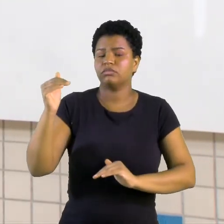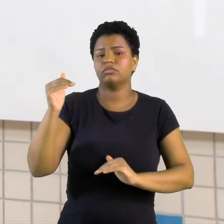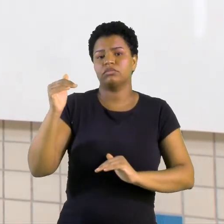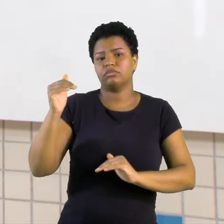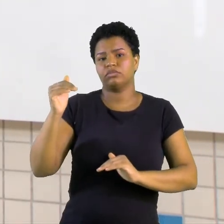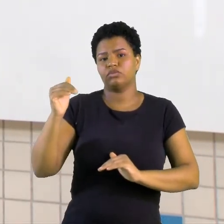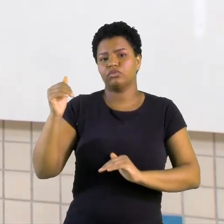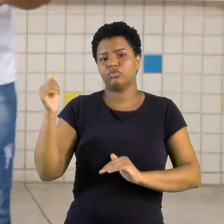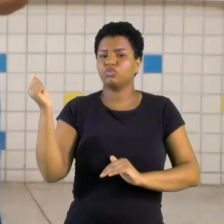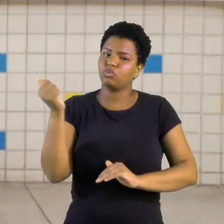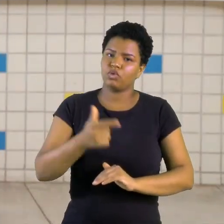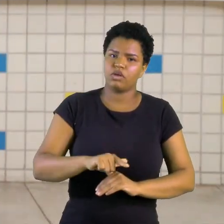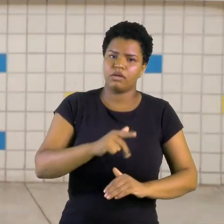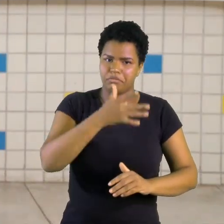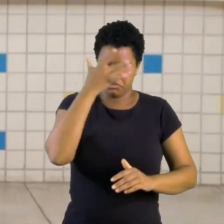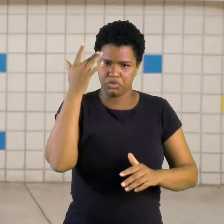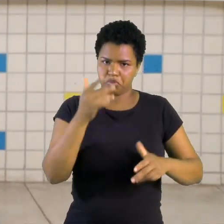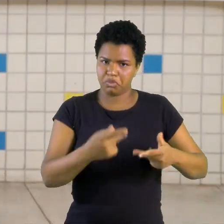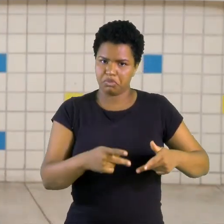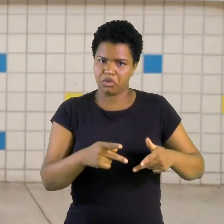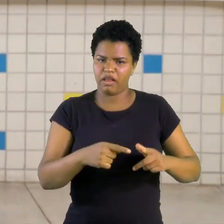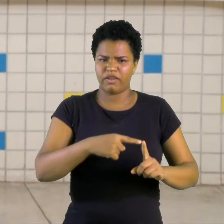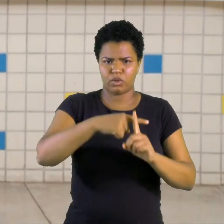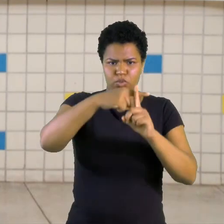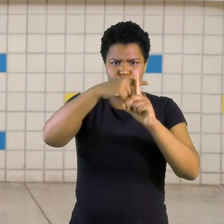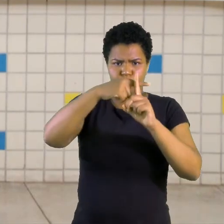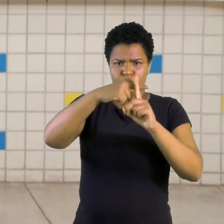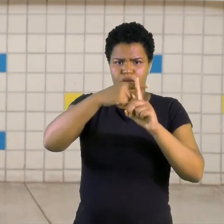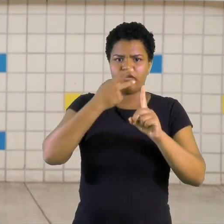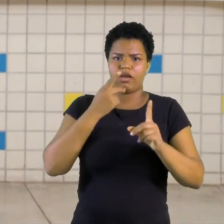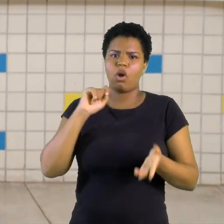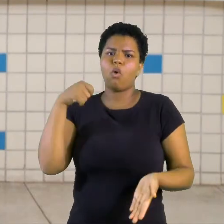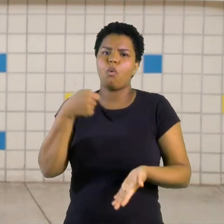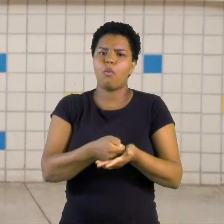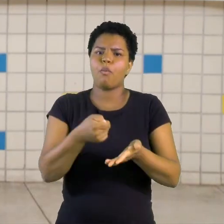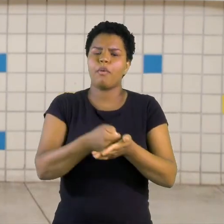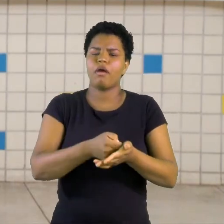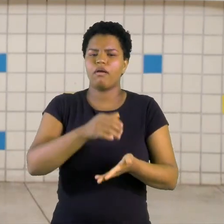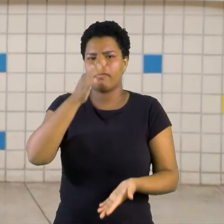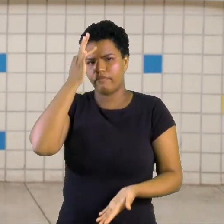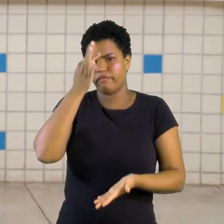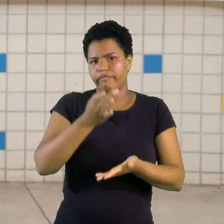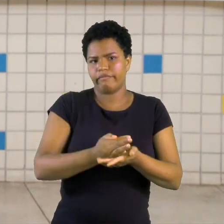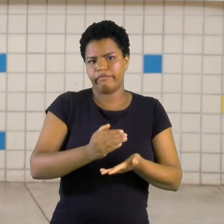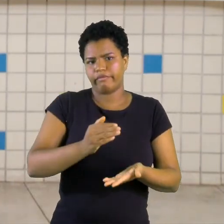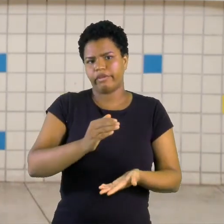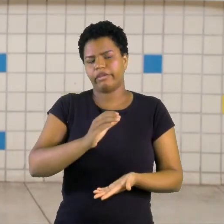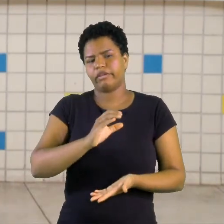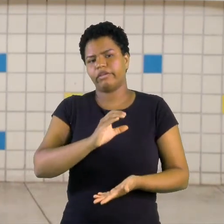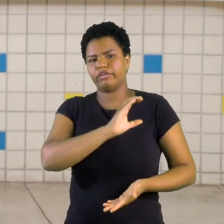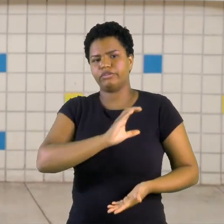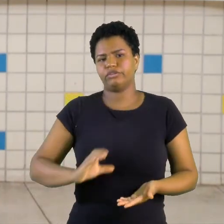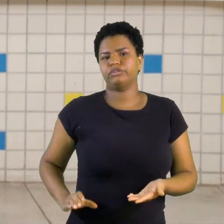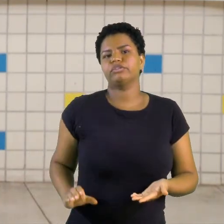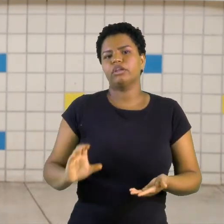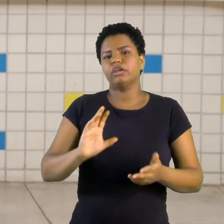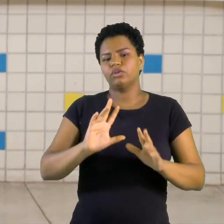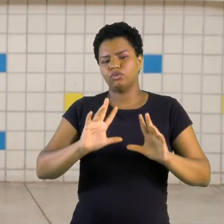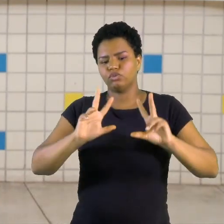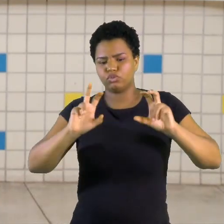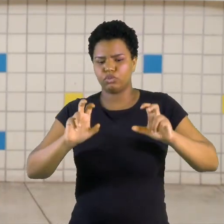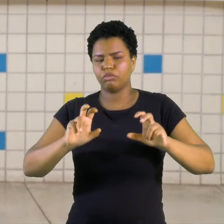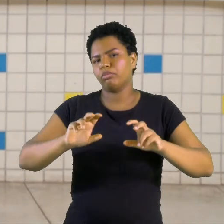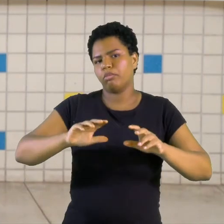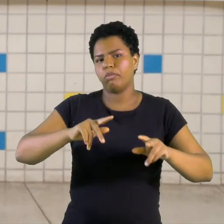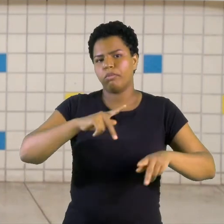do nativo. Quando ele fala sobre a cruz, ele está falando sobre a imposição da fé cristã sobre os povos que viviam na América. E quando ele fala da